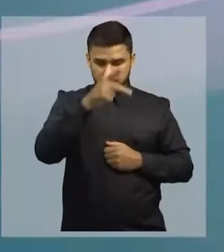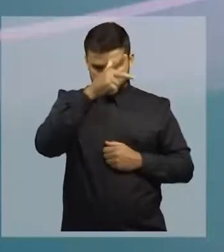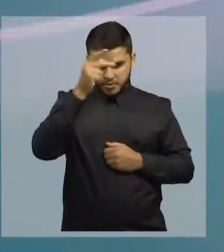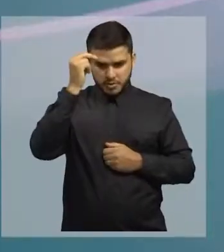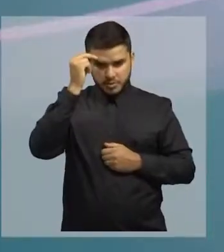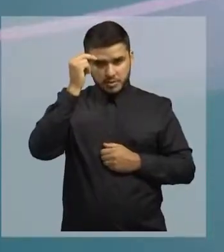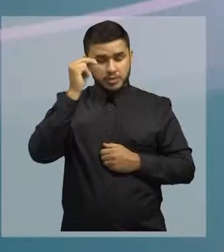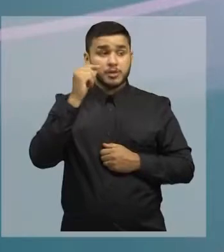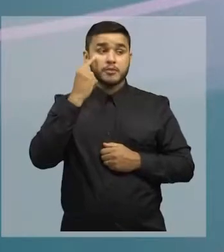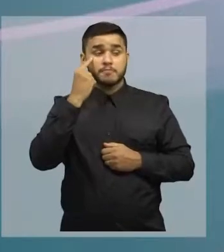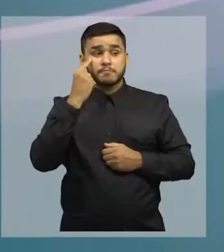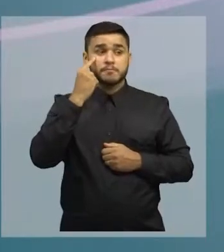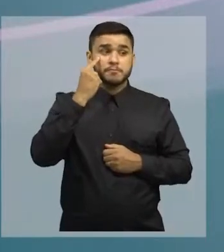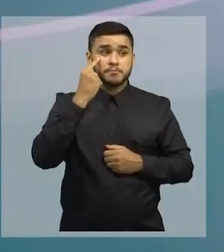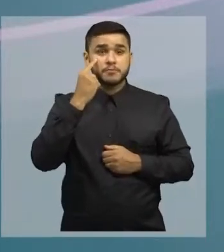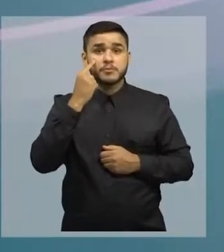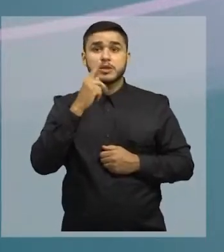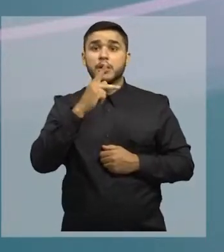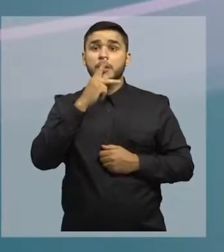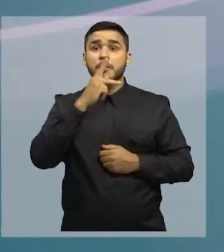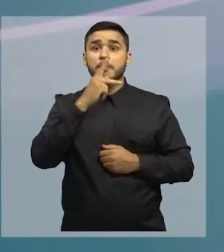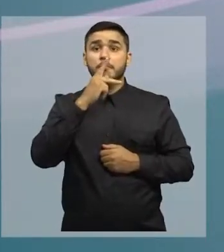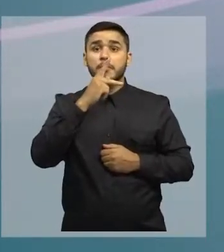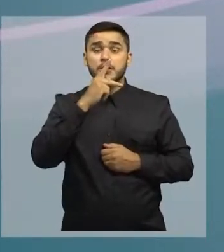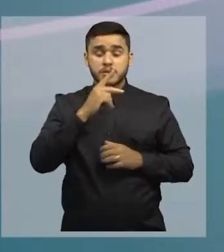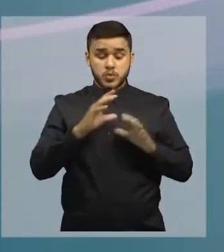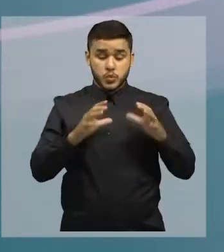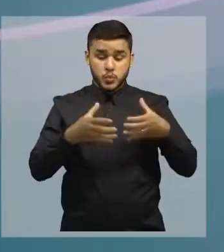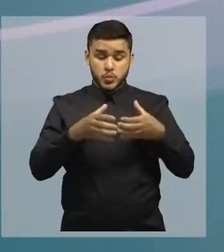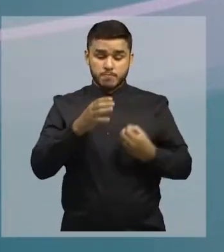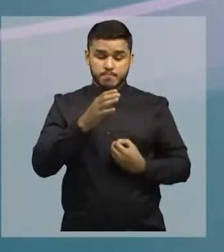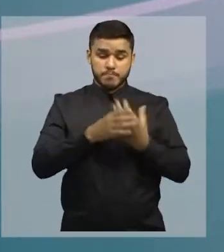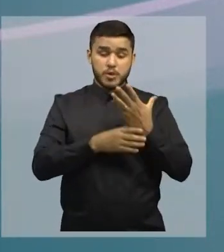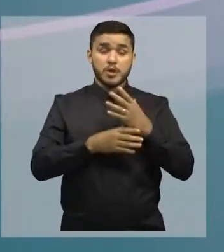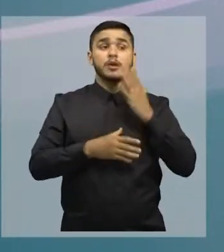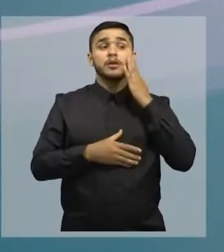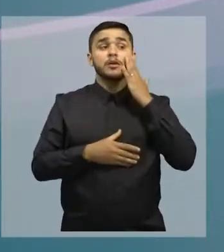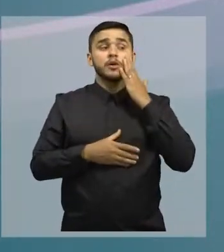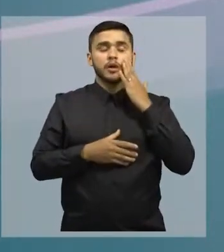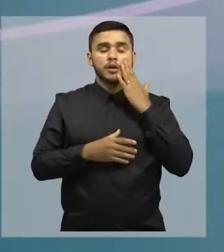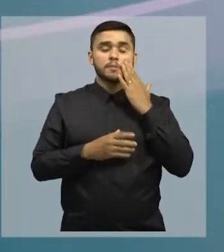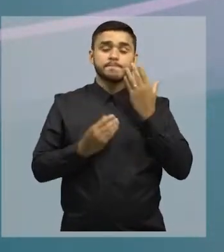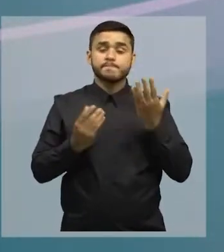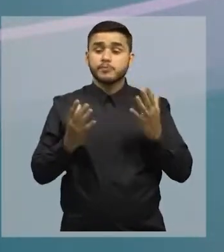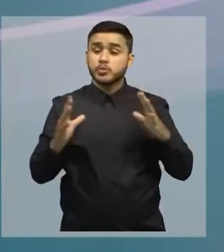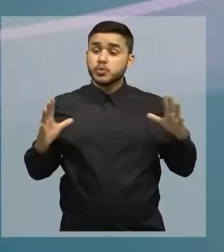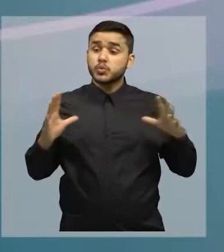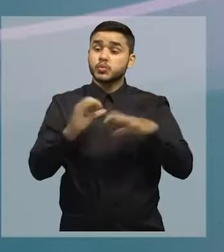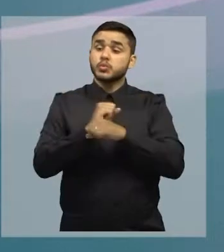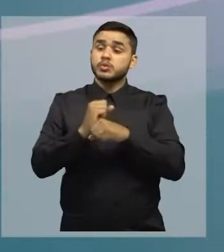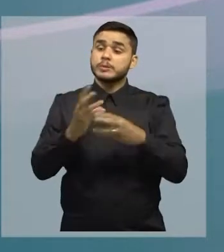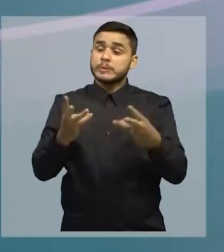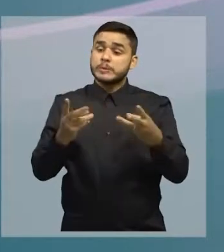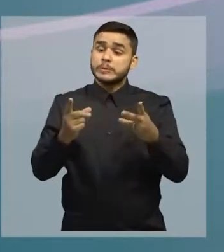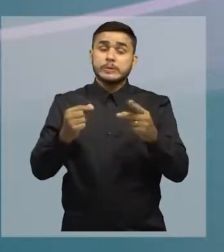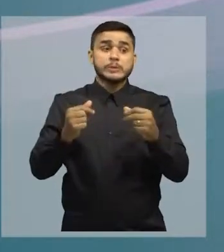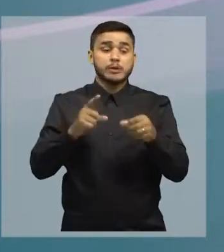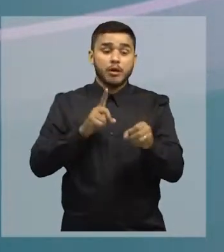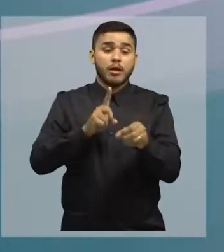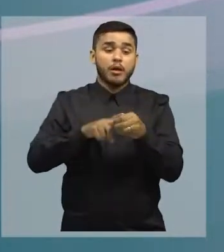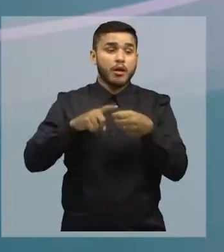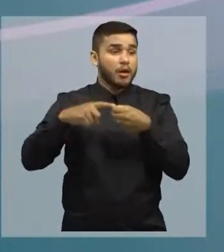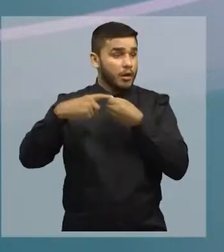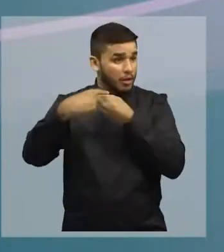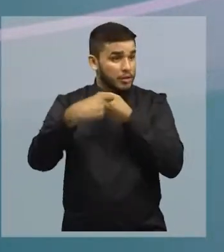vai tentar fazer um partido para concorrer. Há uma dificuldade em relação às assinaturas, já se sinaliza que a assinatura